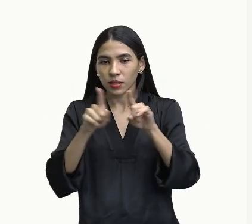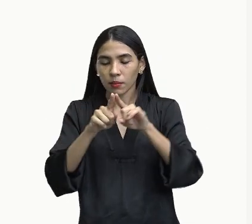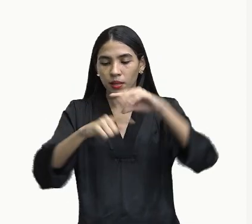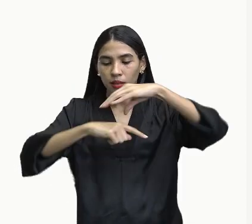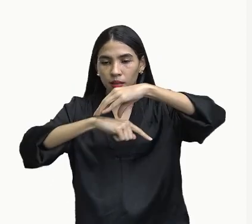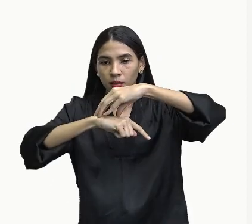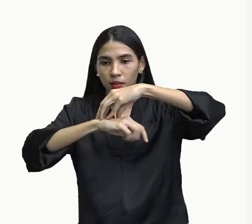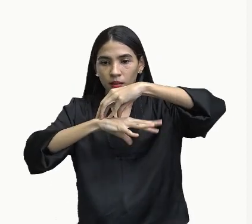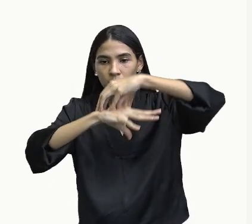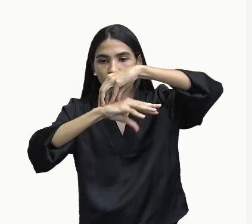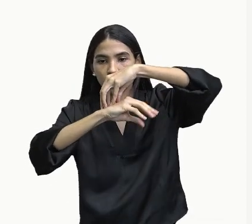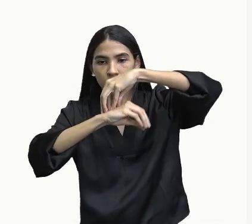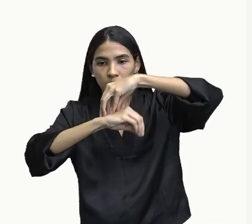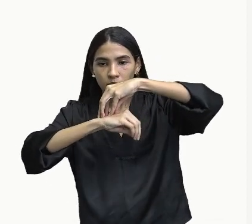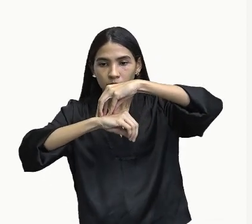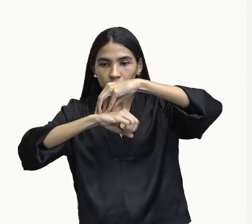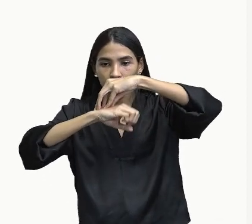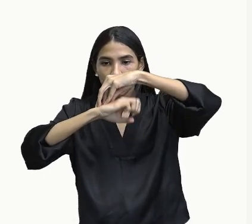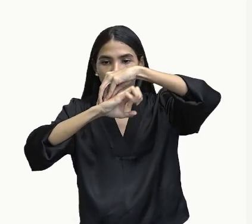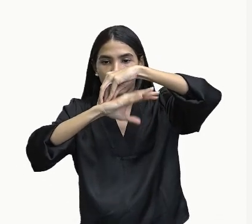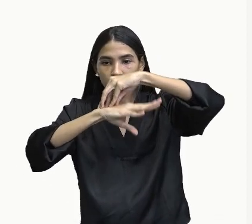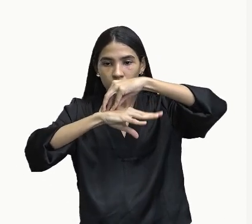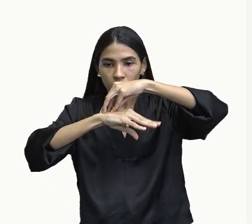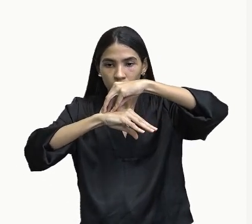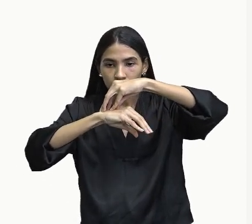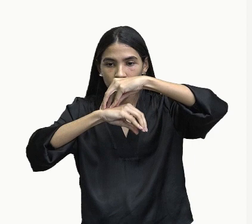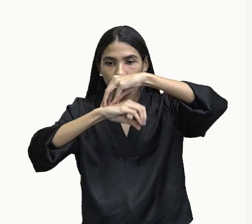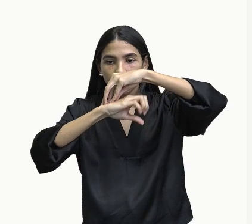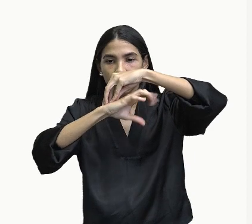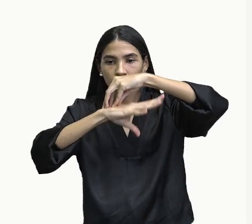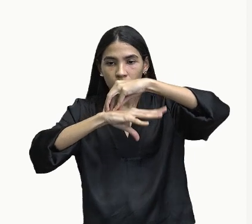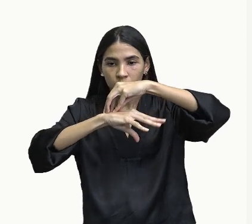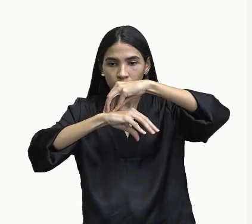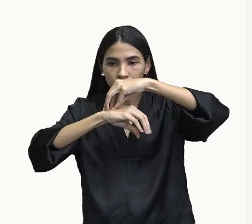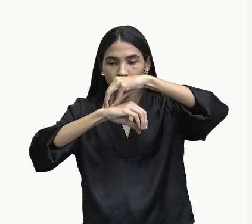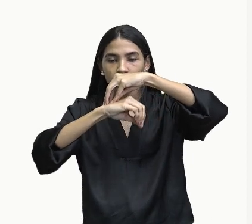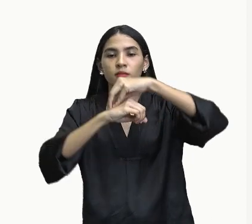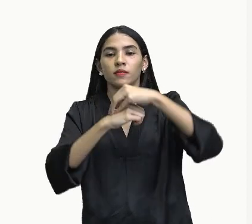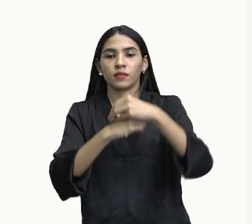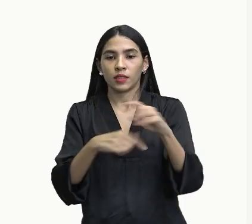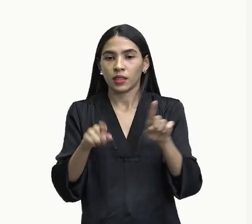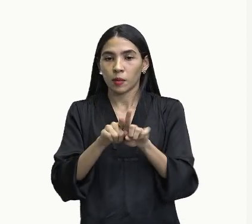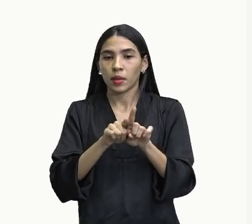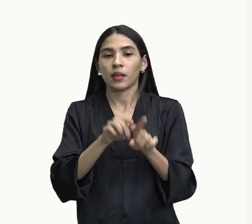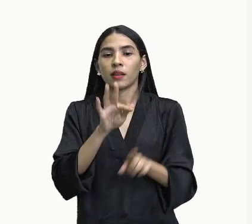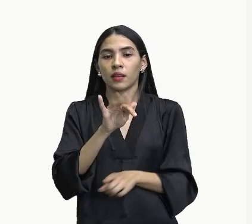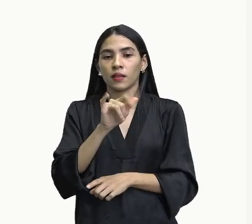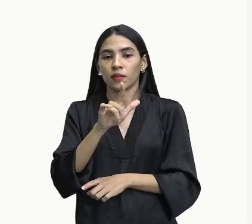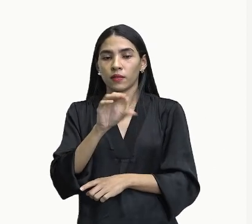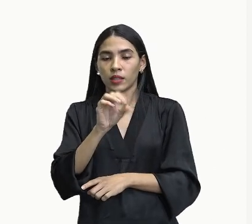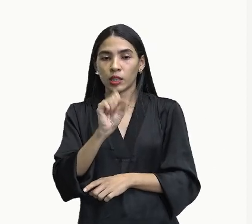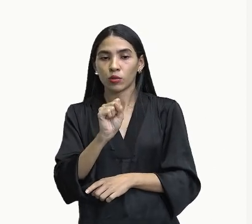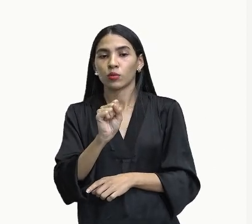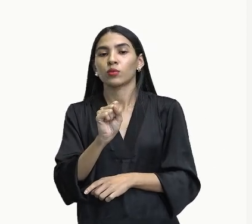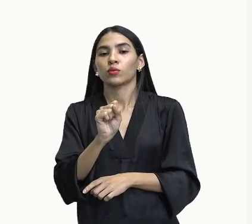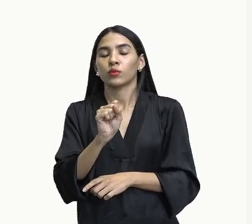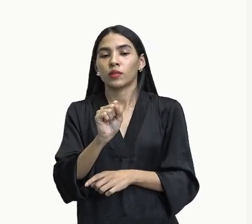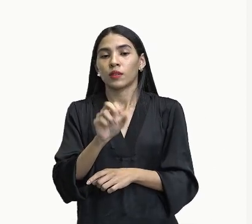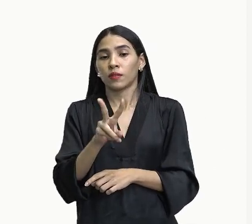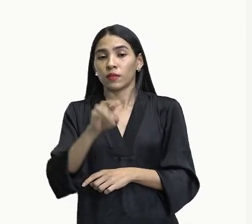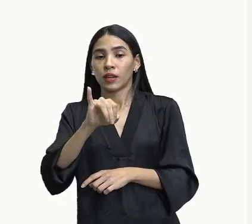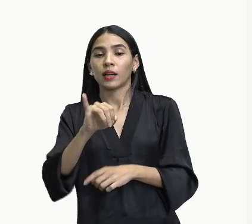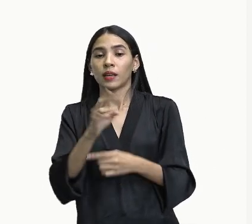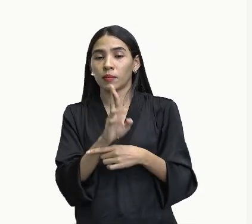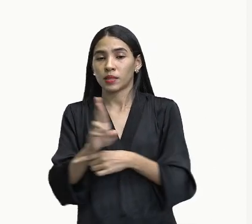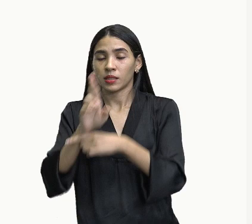contração e expansão do corpo desses indivíduos, e na escala evolutiva dos filos, eles vão representar os primeiros